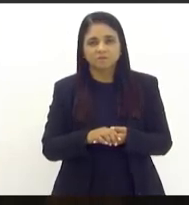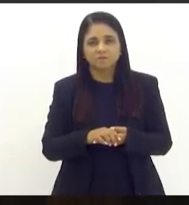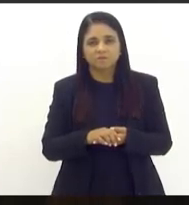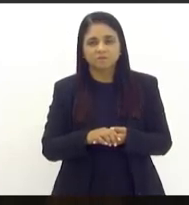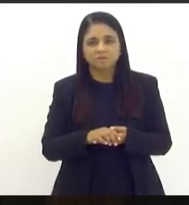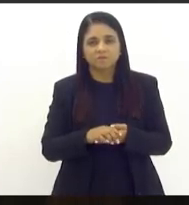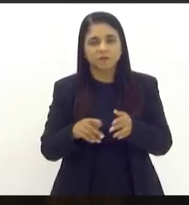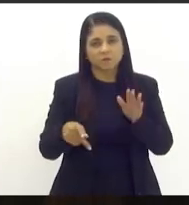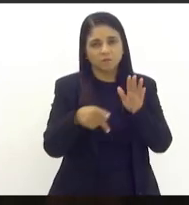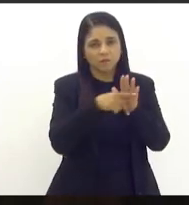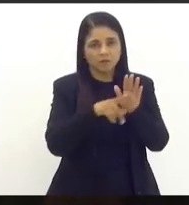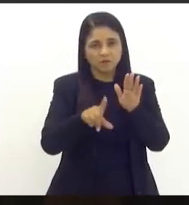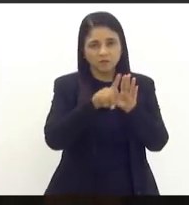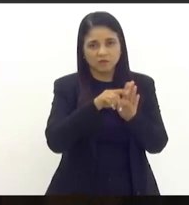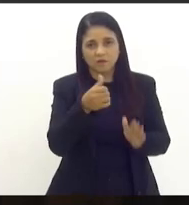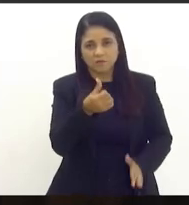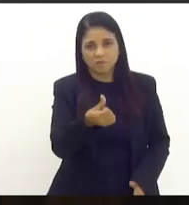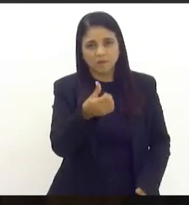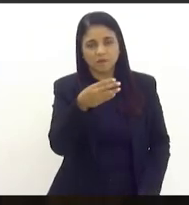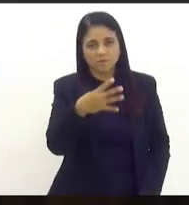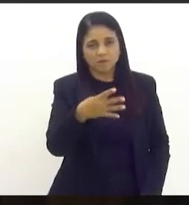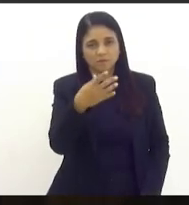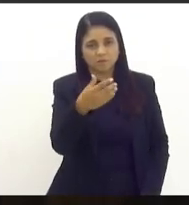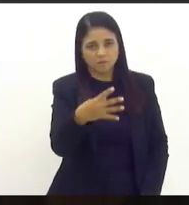projeto de lei 6443/223